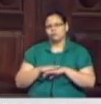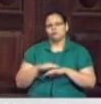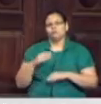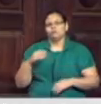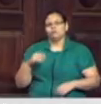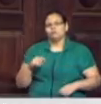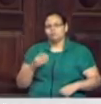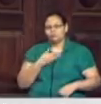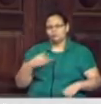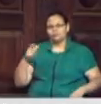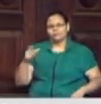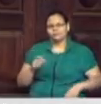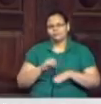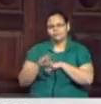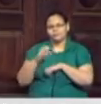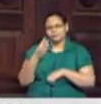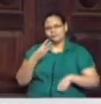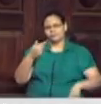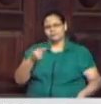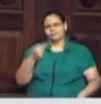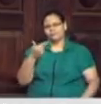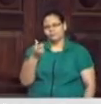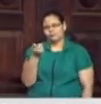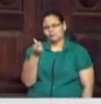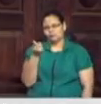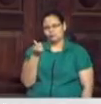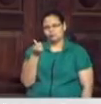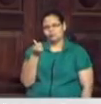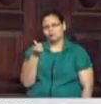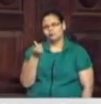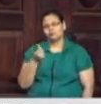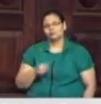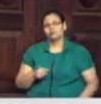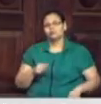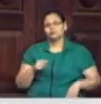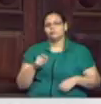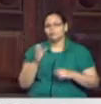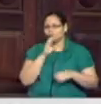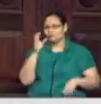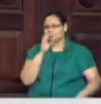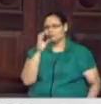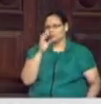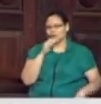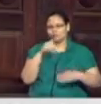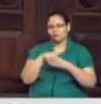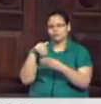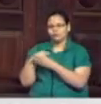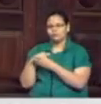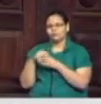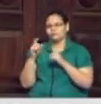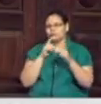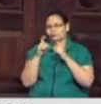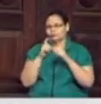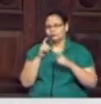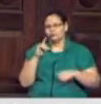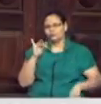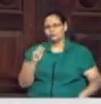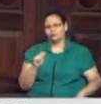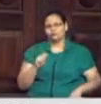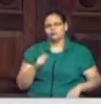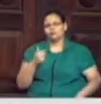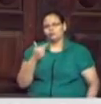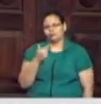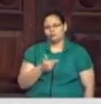Executivo, mensagem número 37 de 2016. Em regime de urgência, em votação e discussão única, projeto de lei